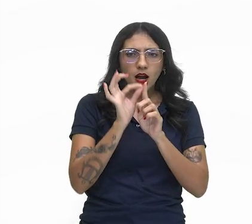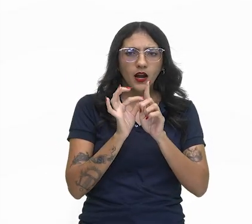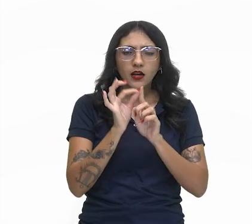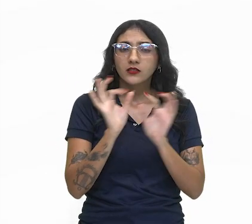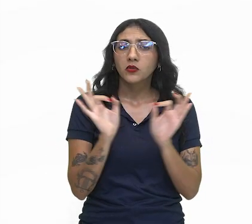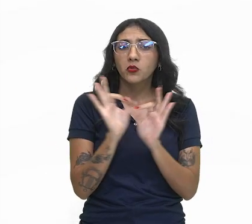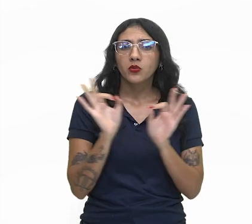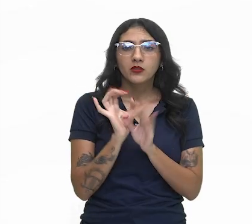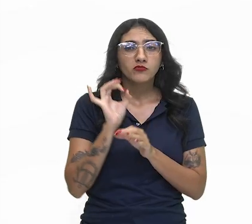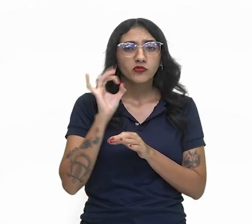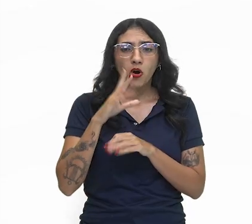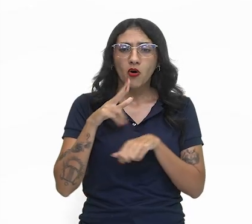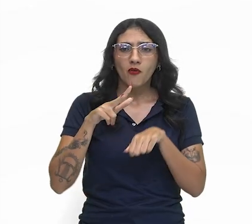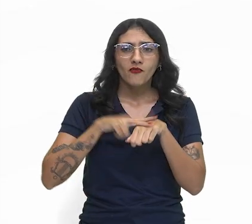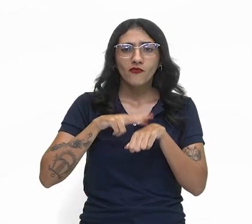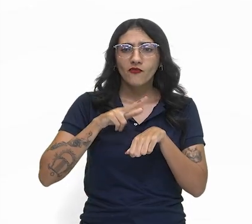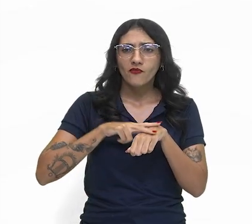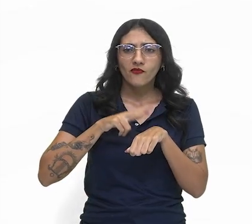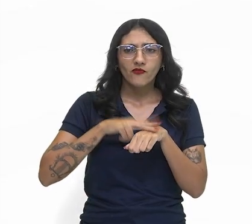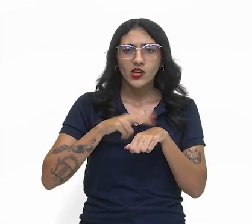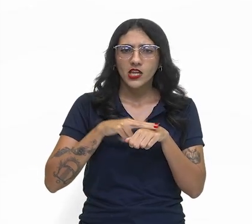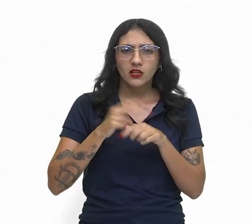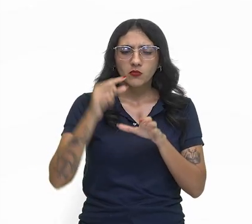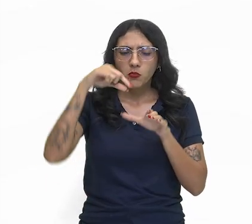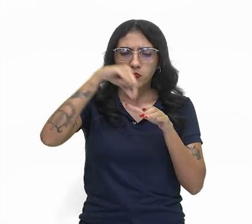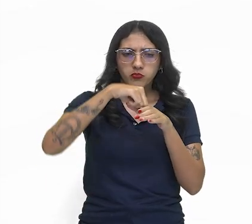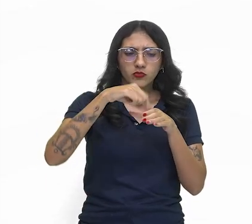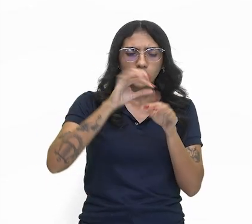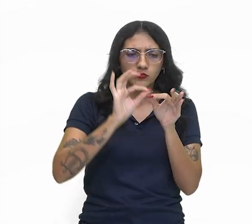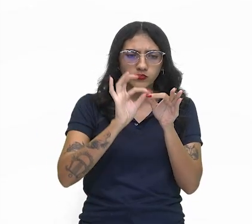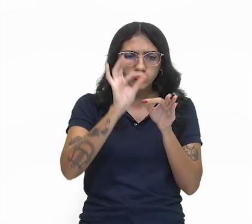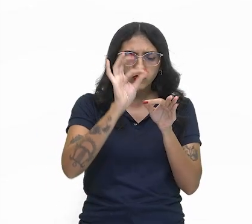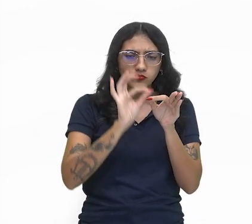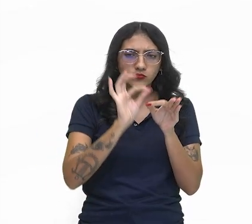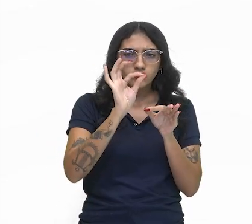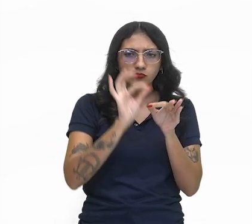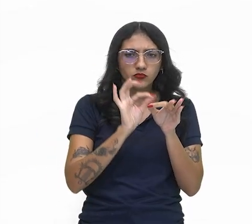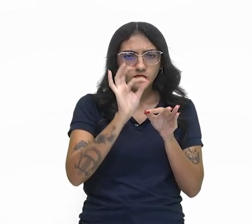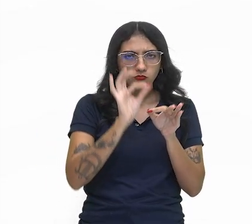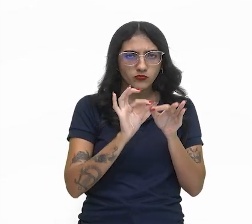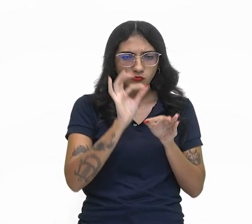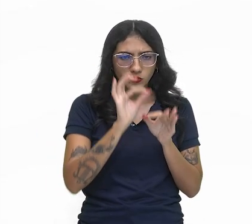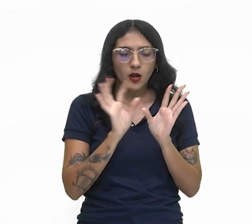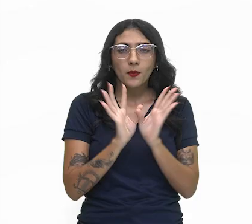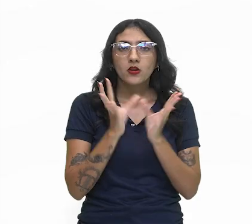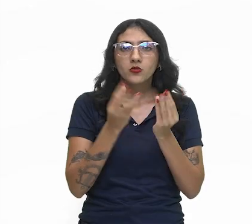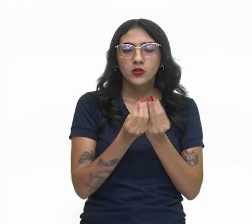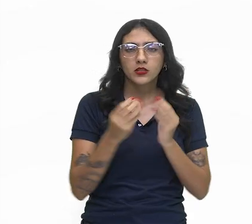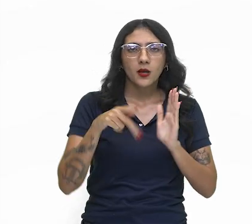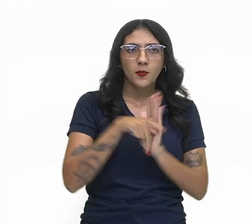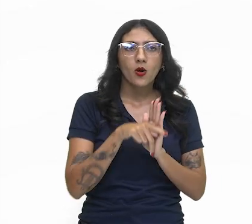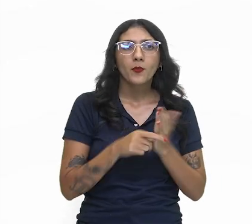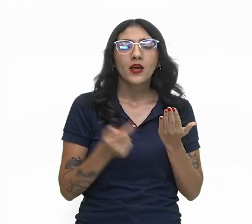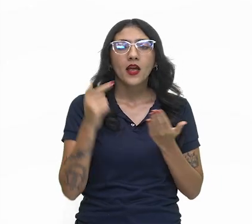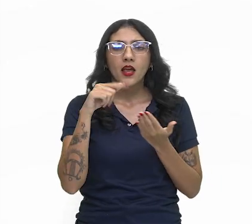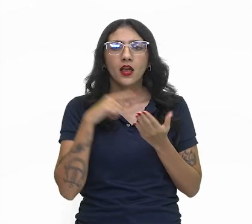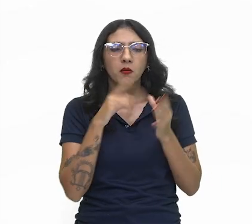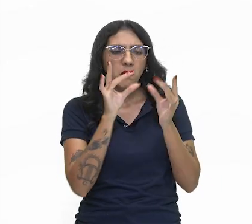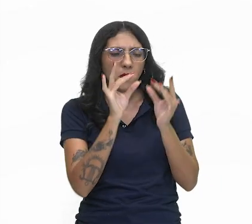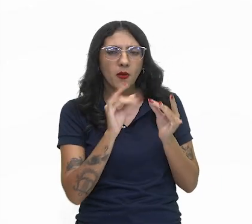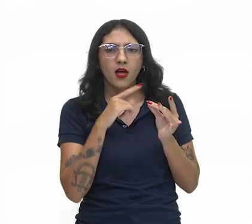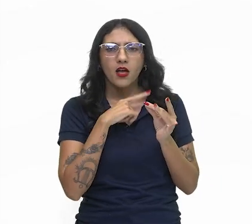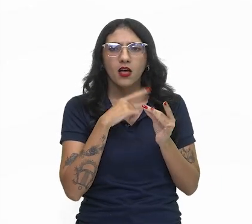o vidro com um líquido no seu interior que a gente chama de substância termométrica. Esse líquido tem a